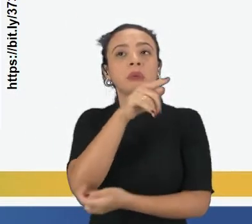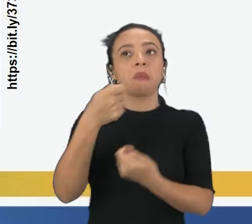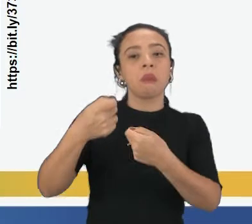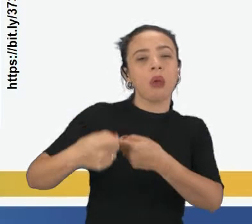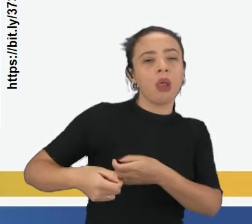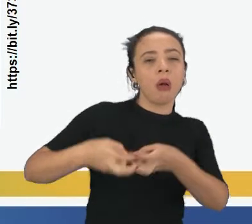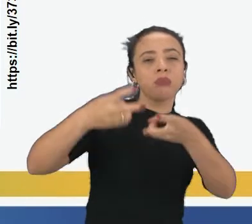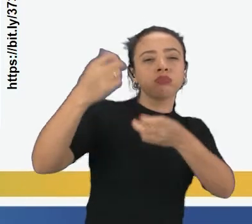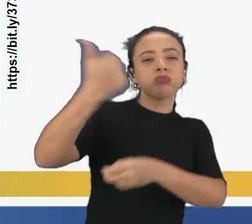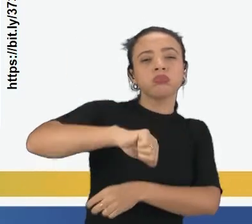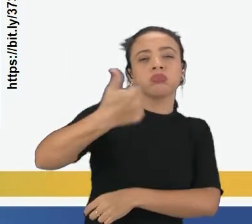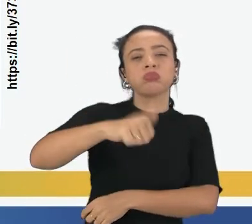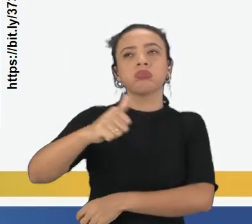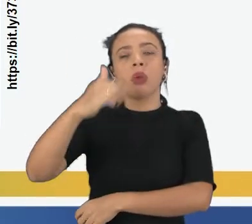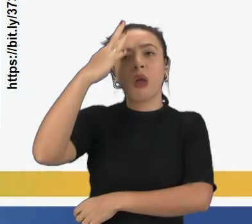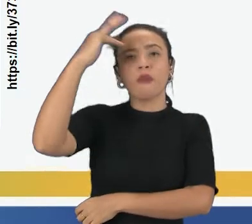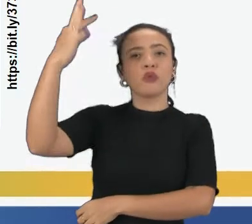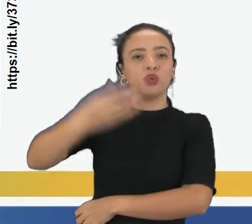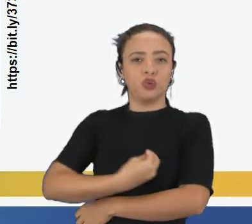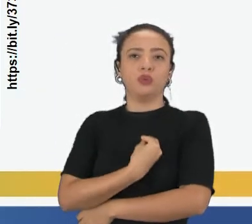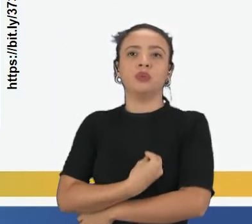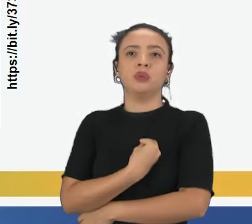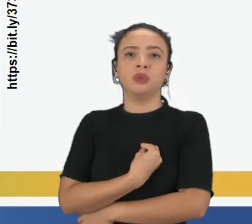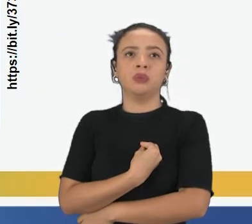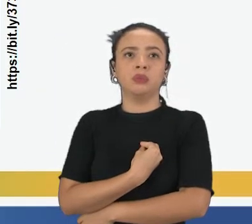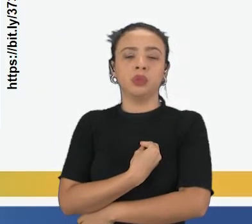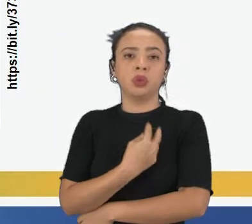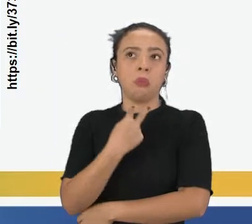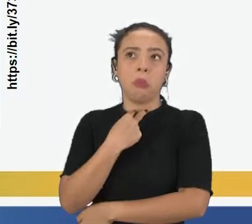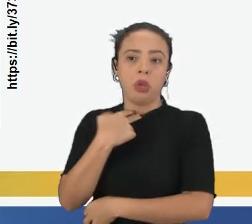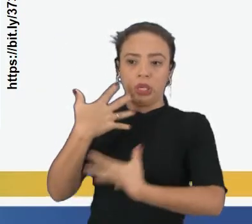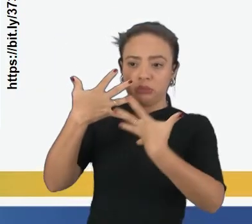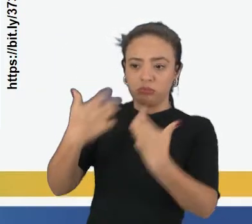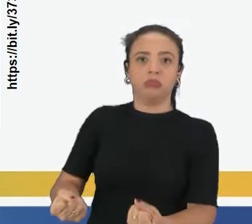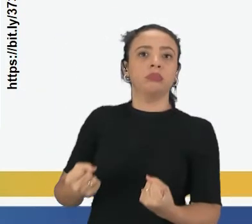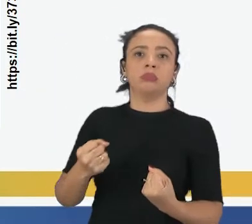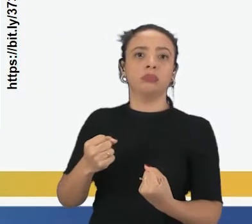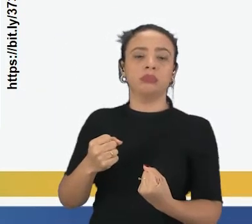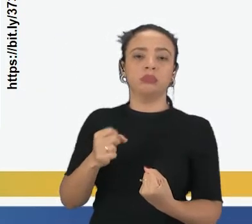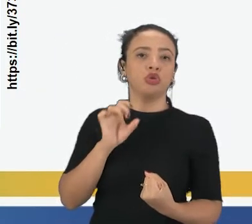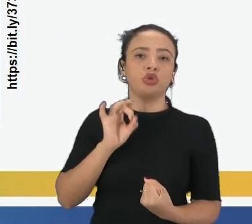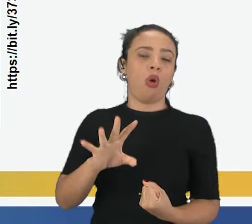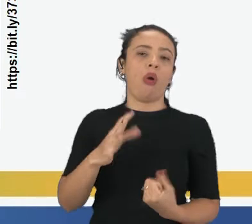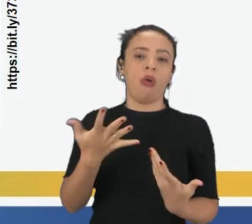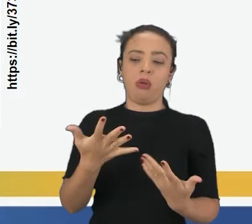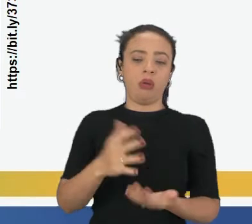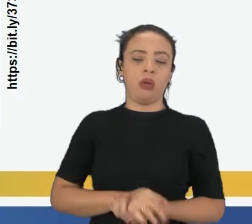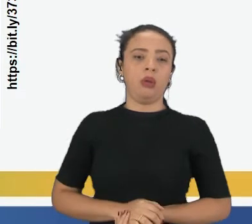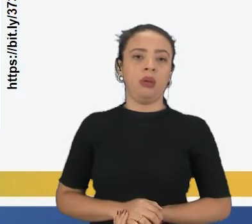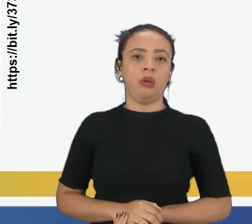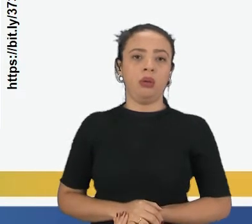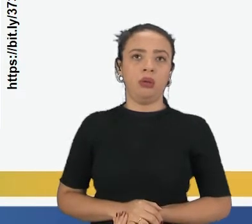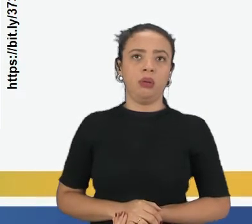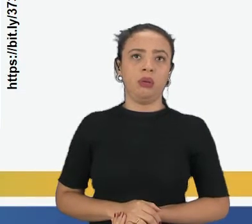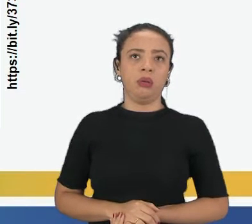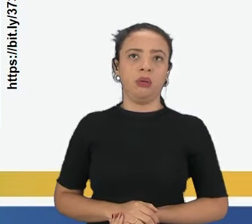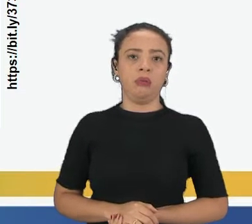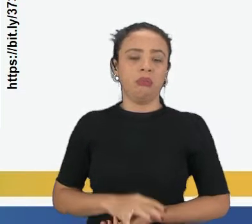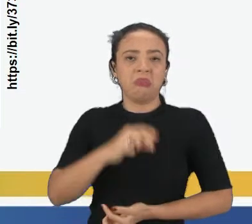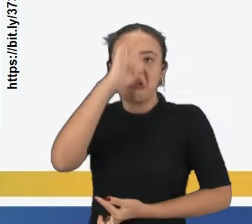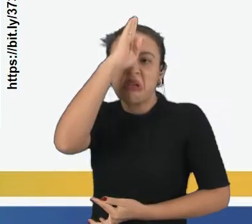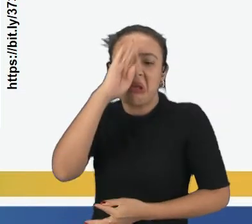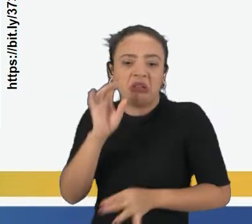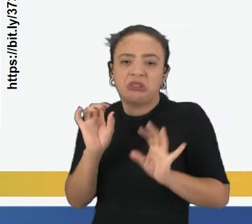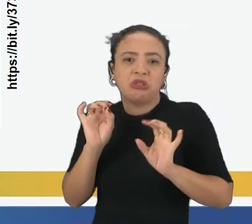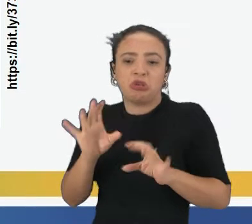tem que avaliar filosofias de vida não e você não vai aceitá-las gravar um gato